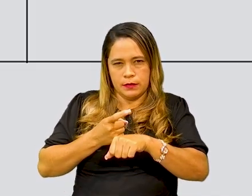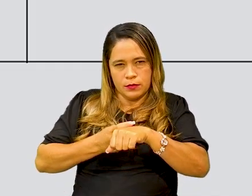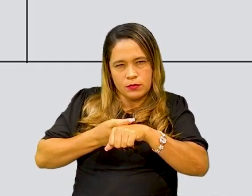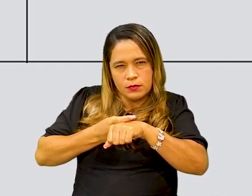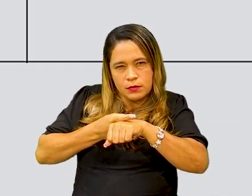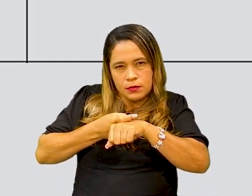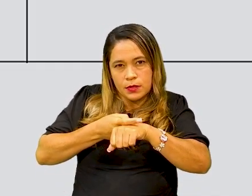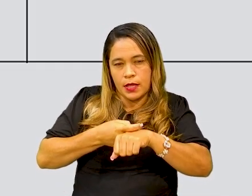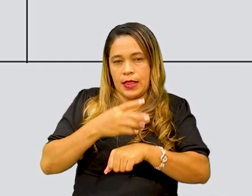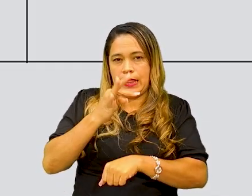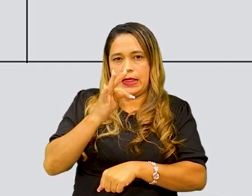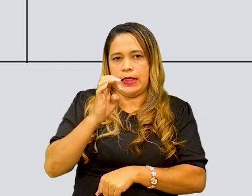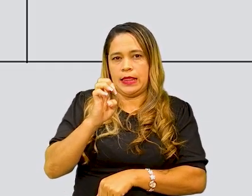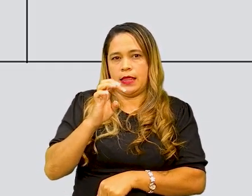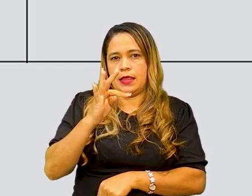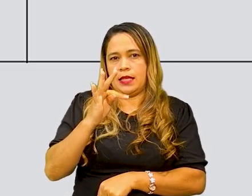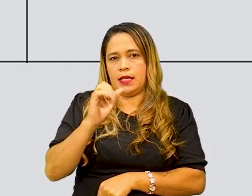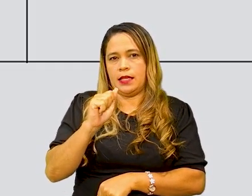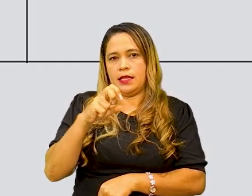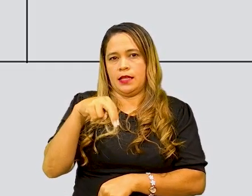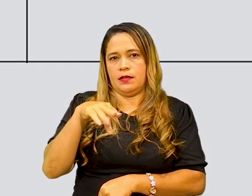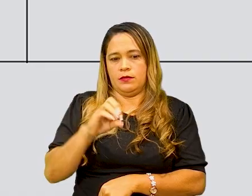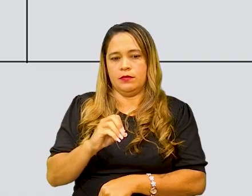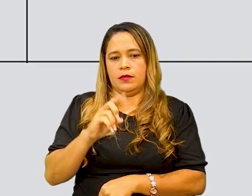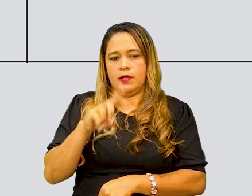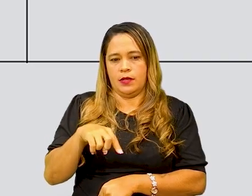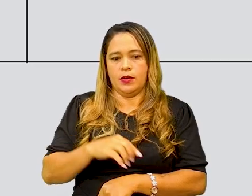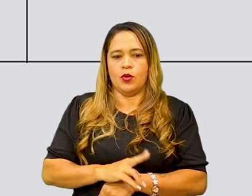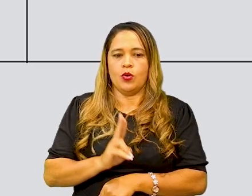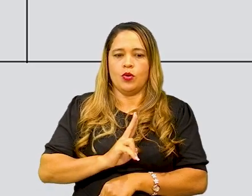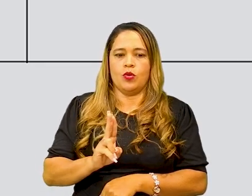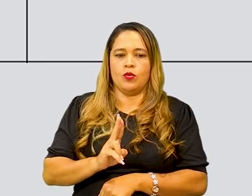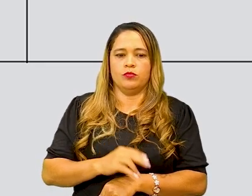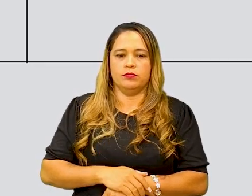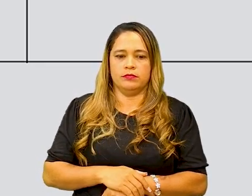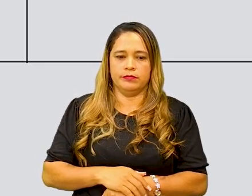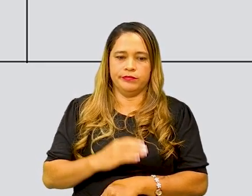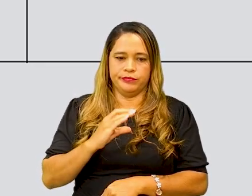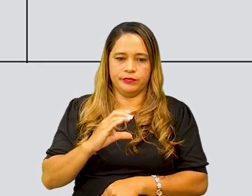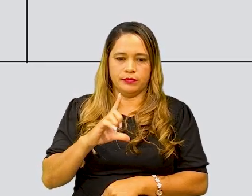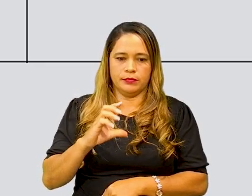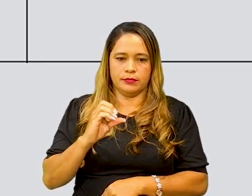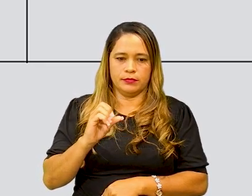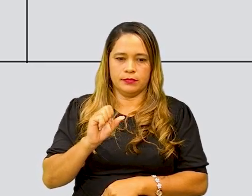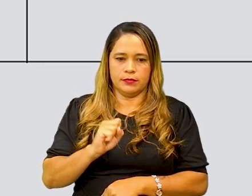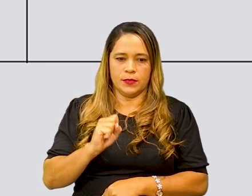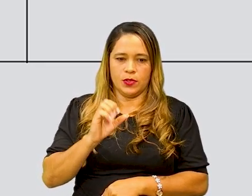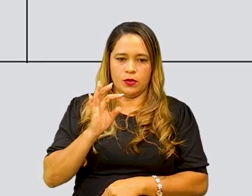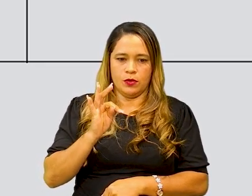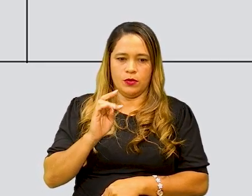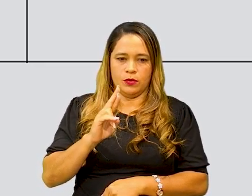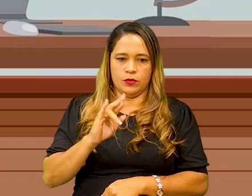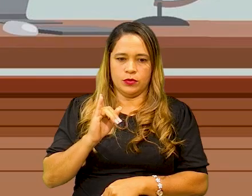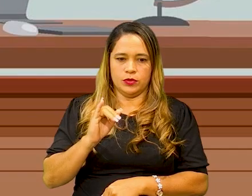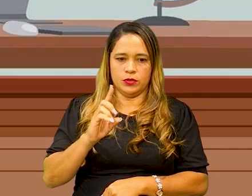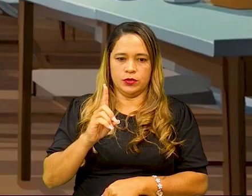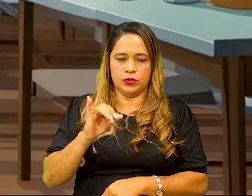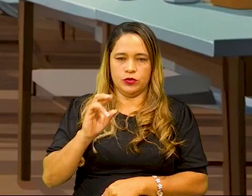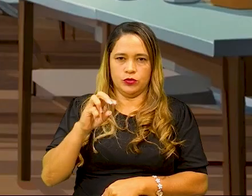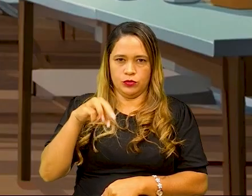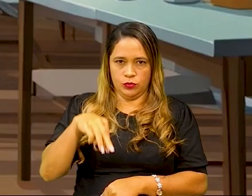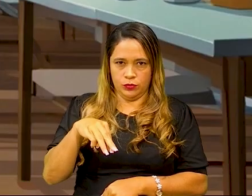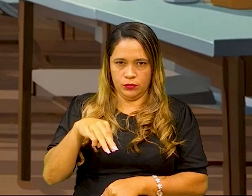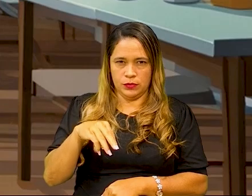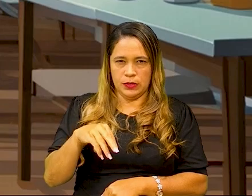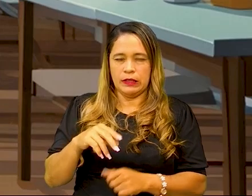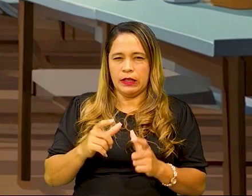Essa doença chamada de tétano é causada por uma bactéria chamada de Clostridium tetani. Olha aqui para mim, uma diquinha legal. Na